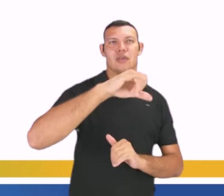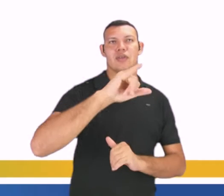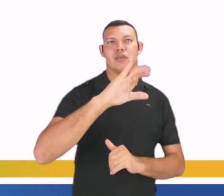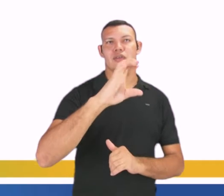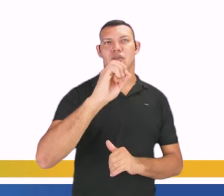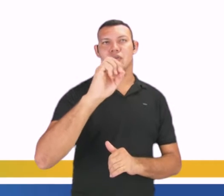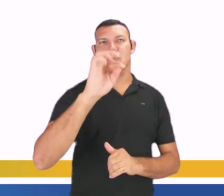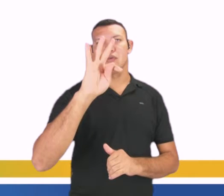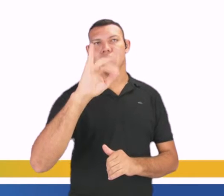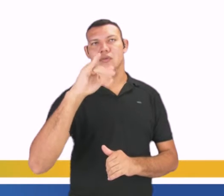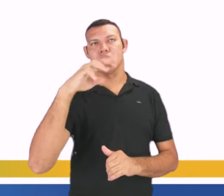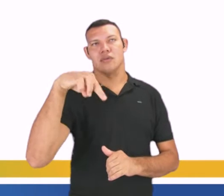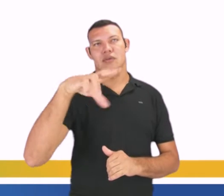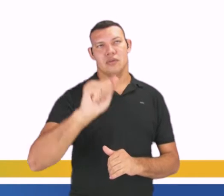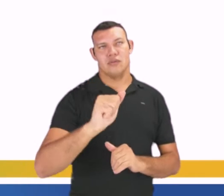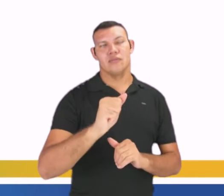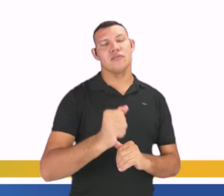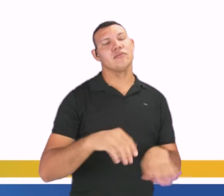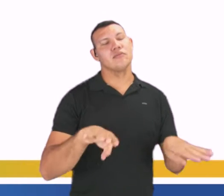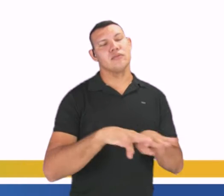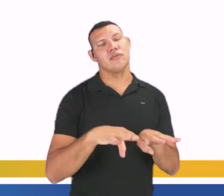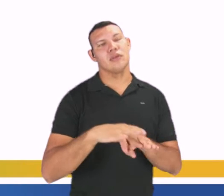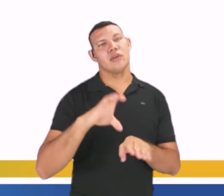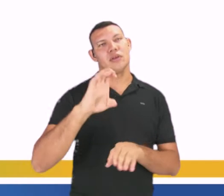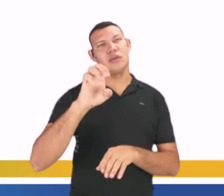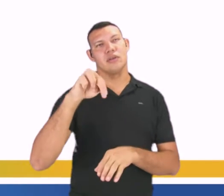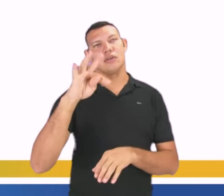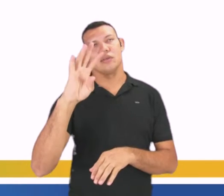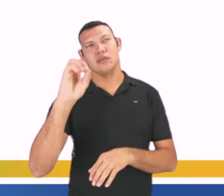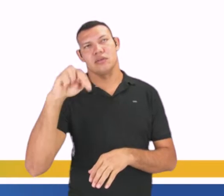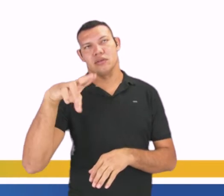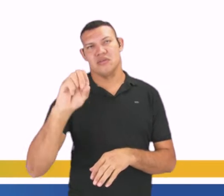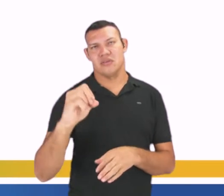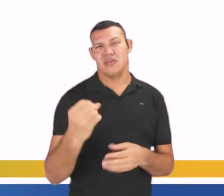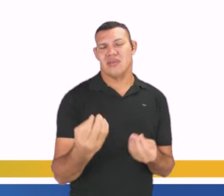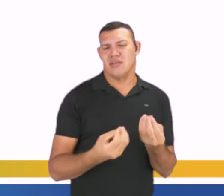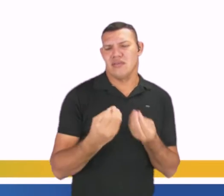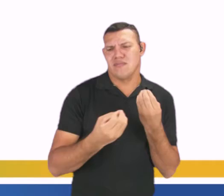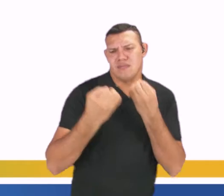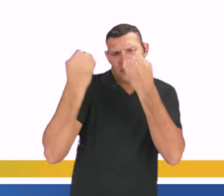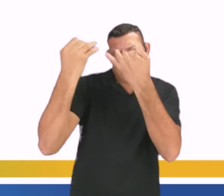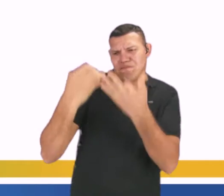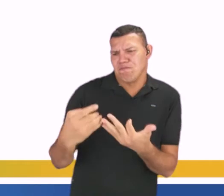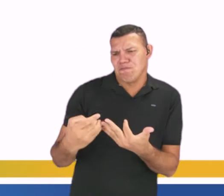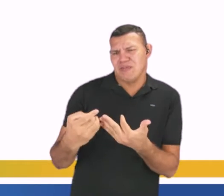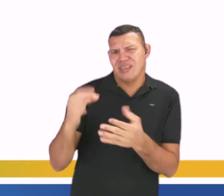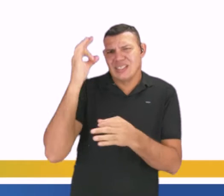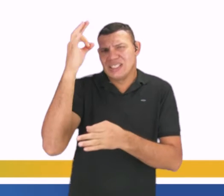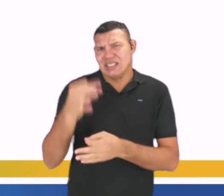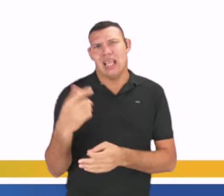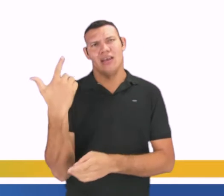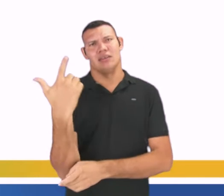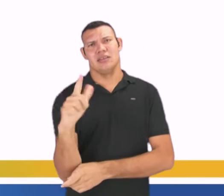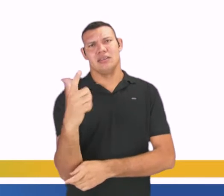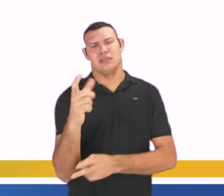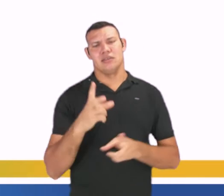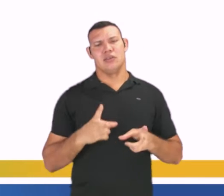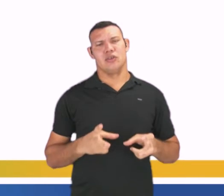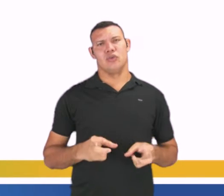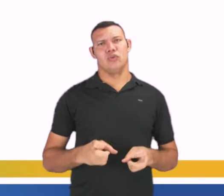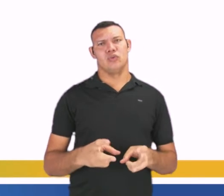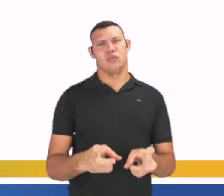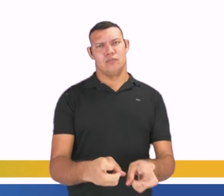vezes não existe uma explicação ainda, para o câncer, mas existe essa nítida consciência de que